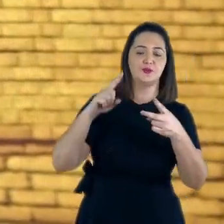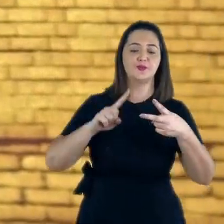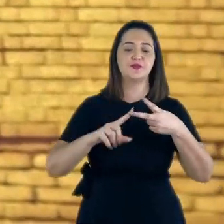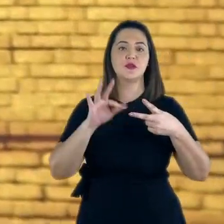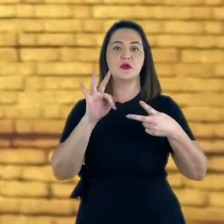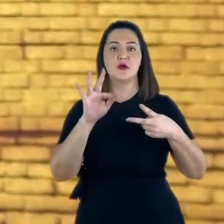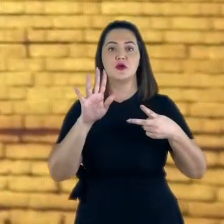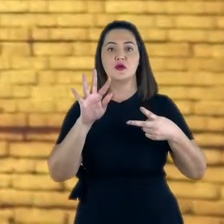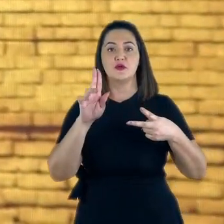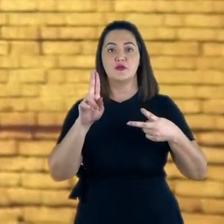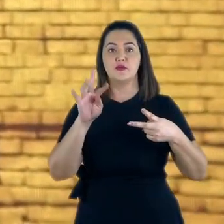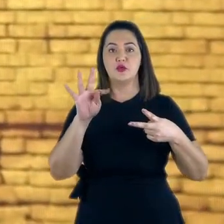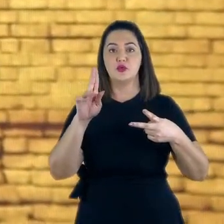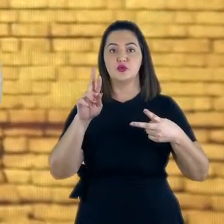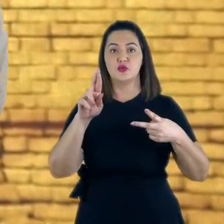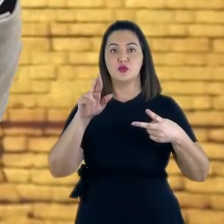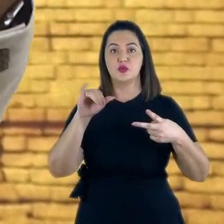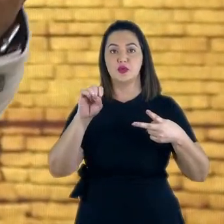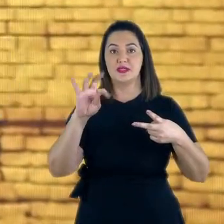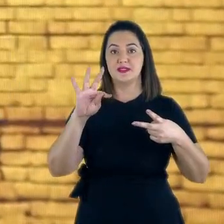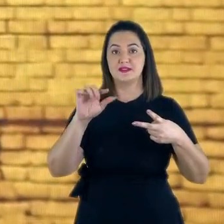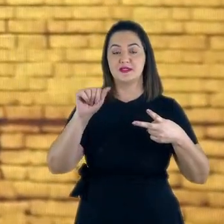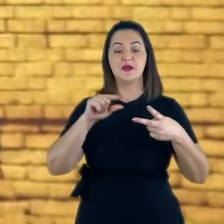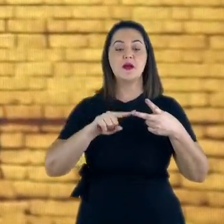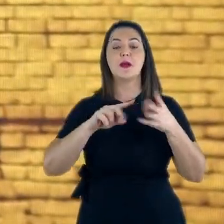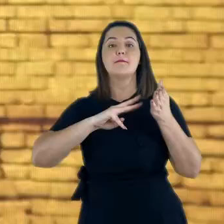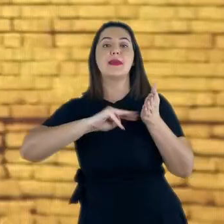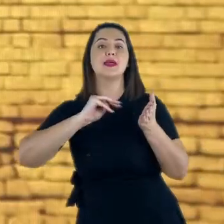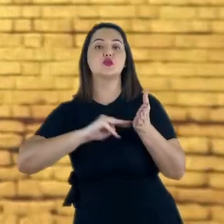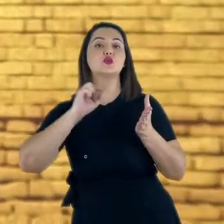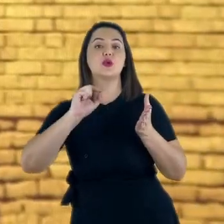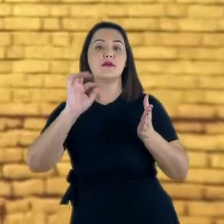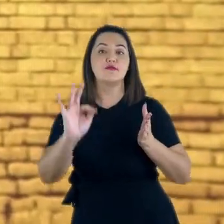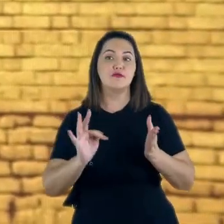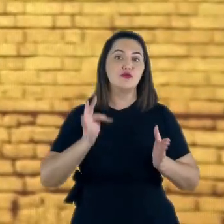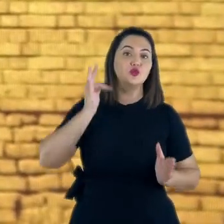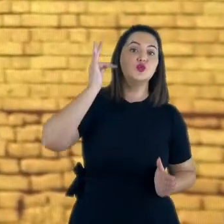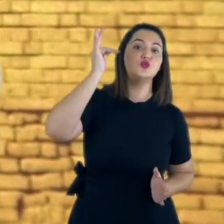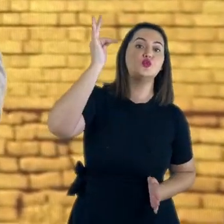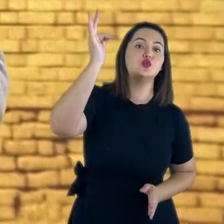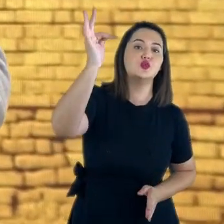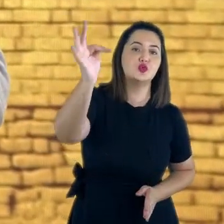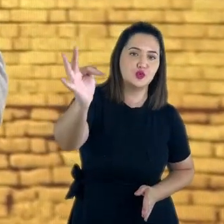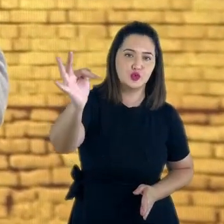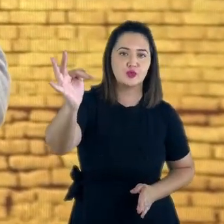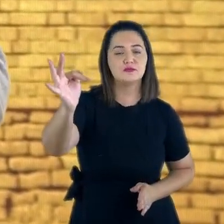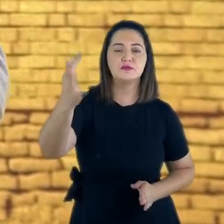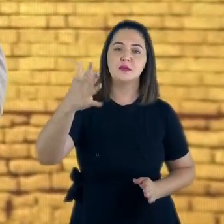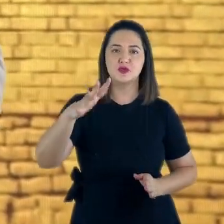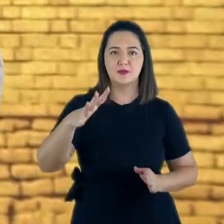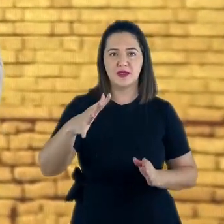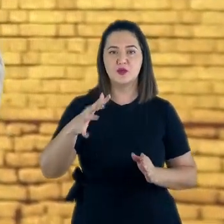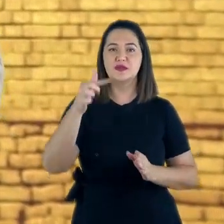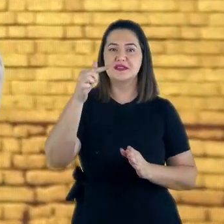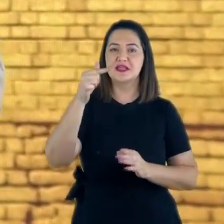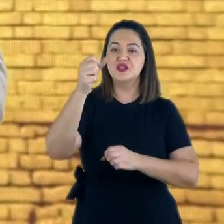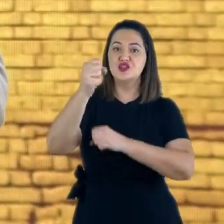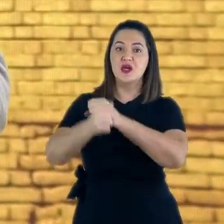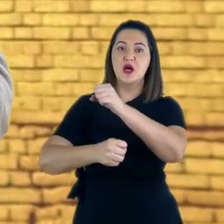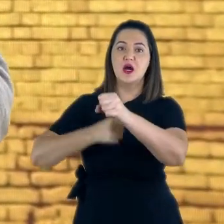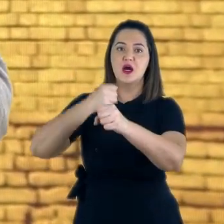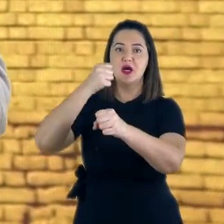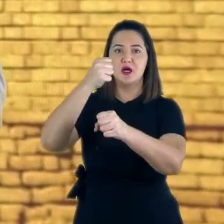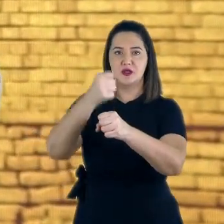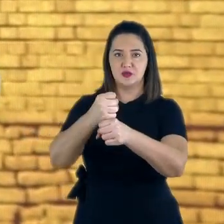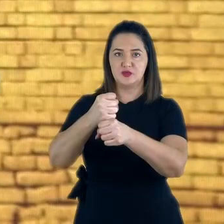futuristas jogavam a maioria dos prognósticos proféticos para o futuro, especificamente durante os últimos 7 anos